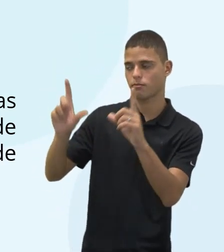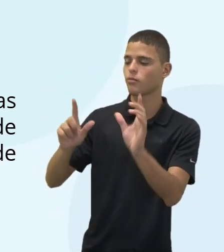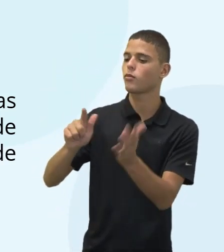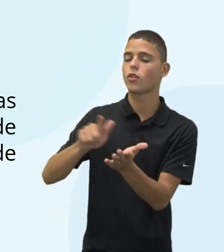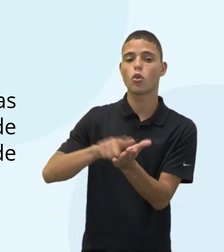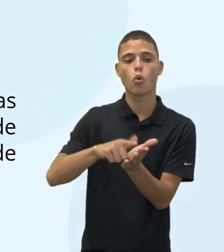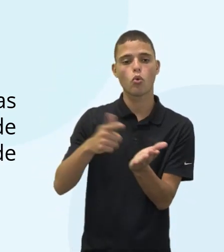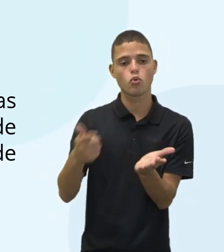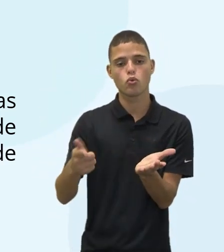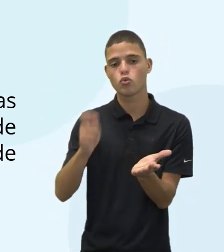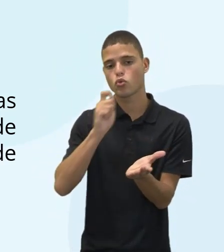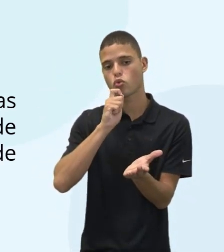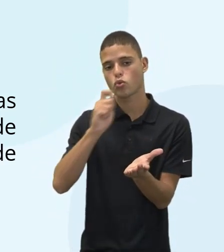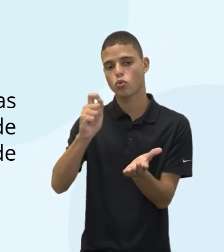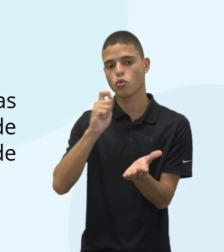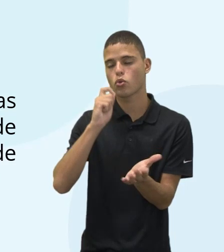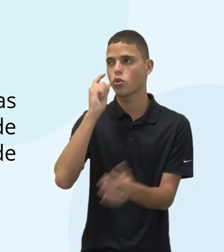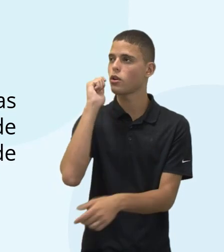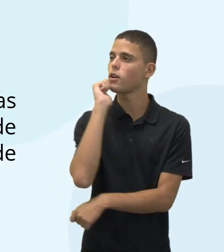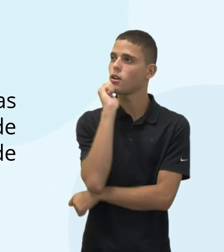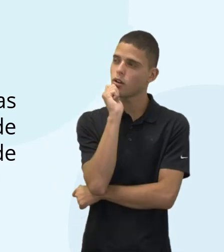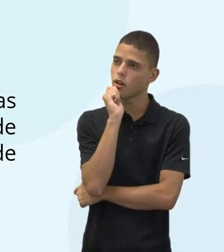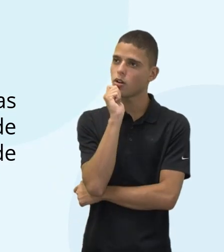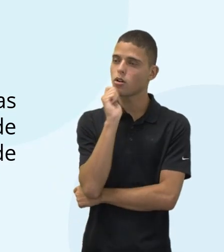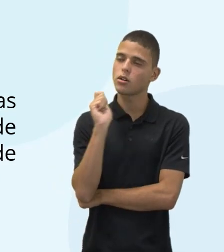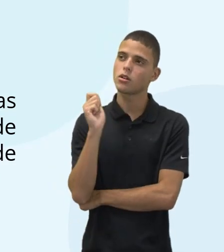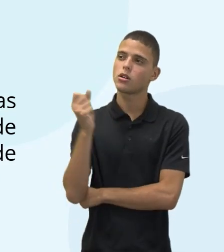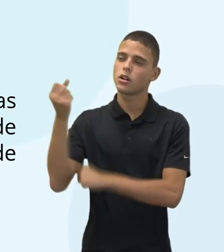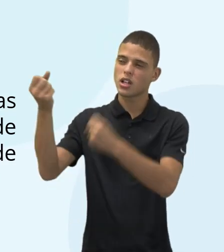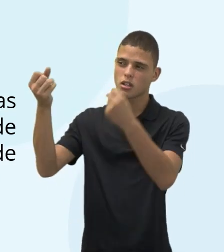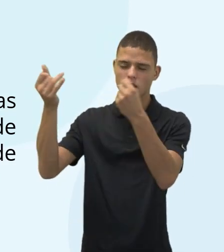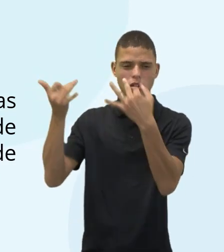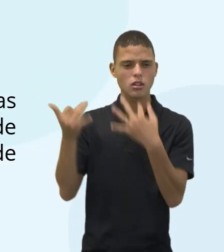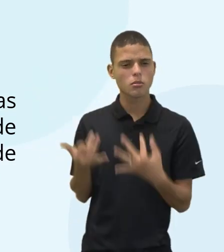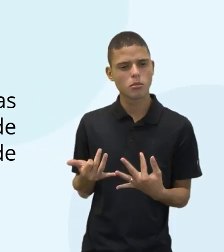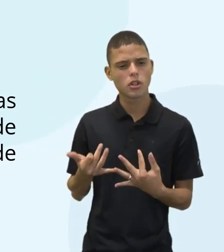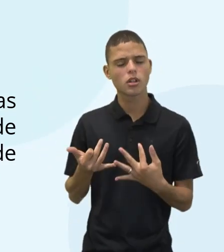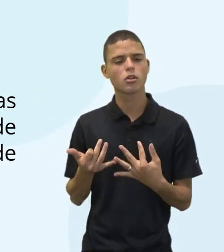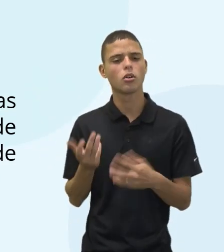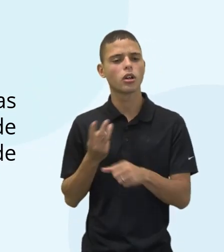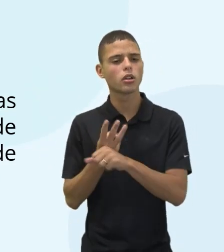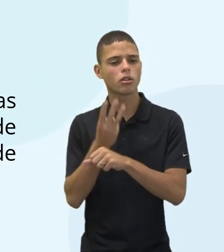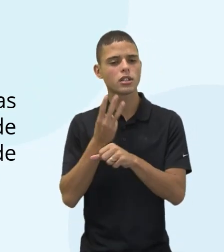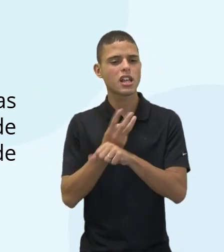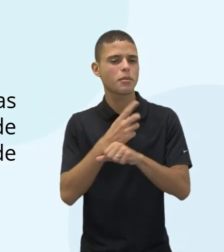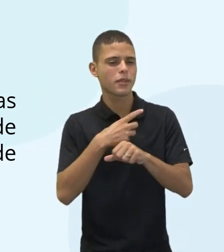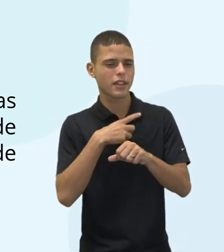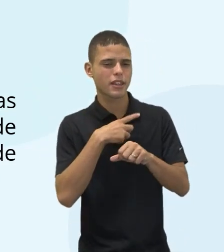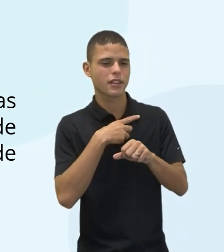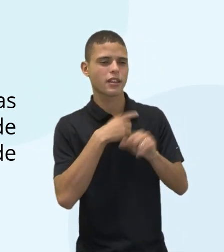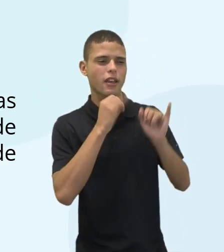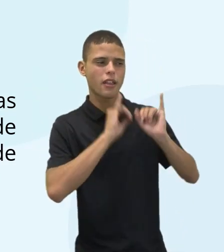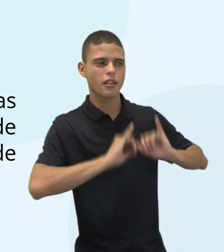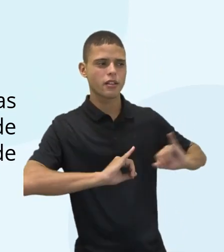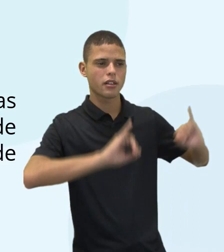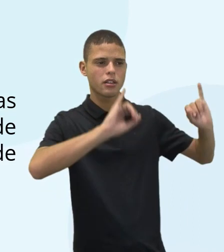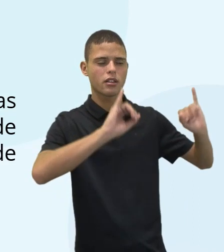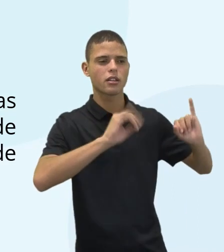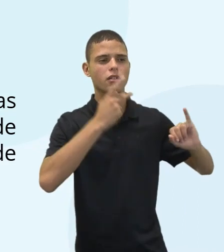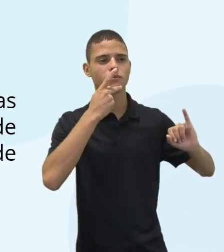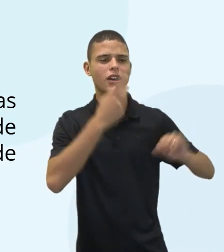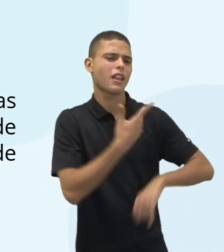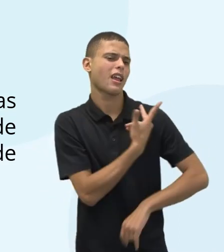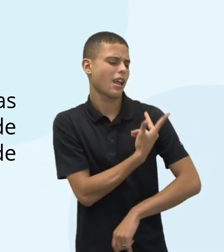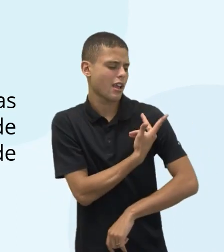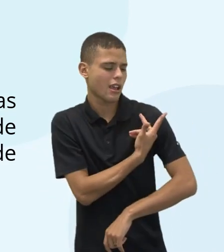notícia que está rolando aí no WhatsApp, de que a vacina transforma as pessoas numa coisa com escama, uma coisa completamente